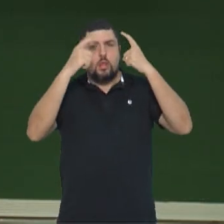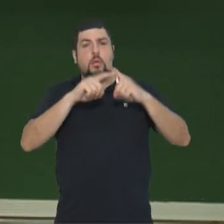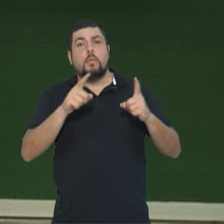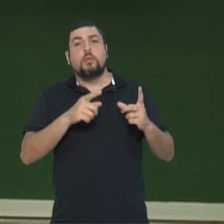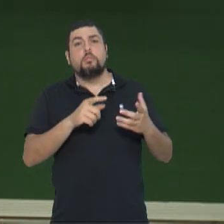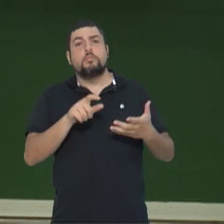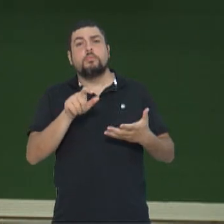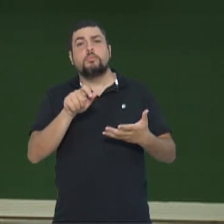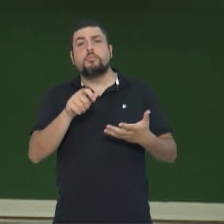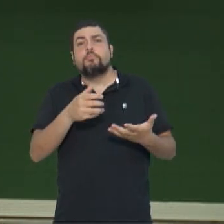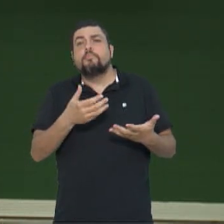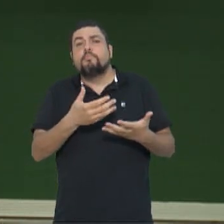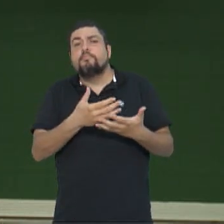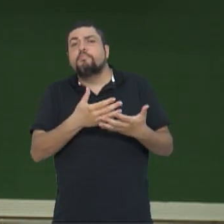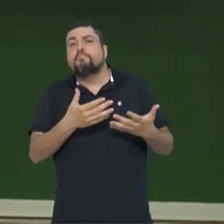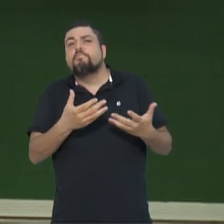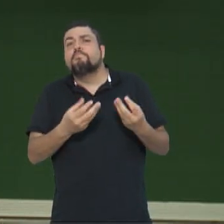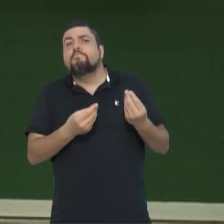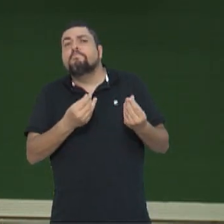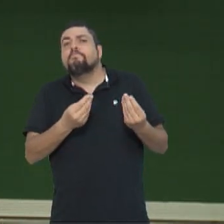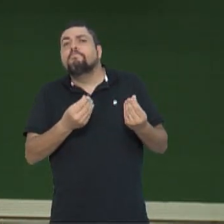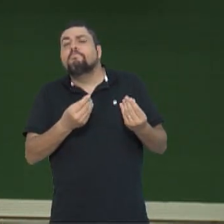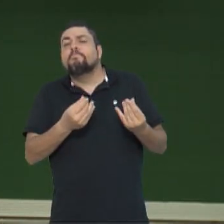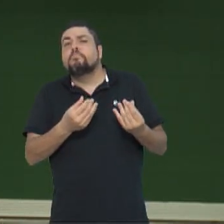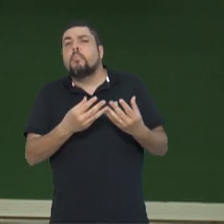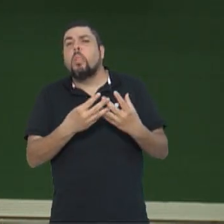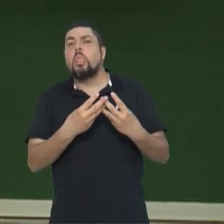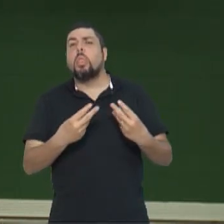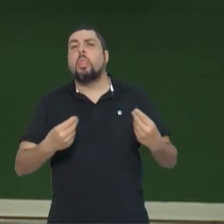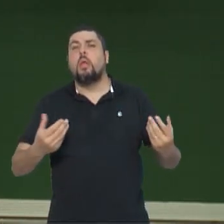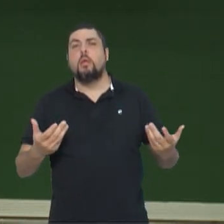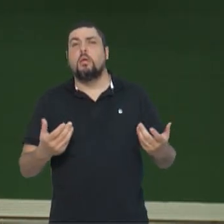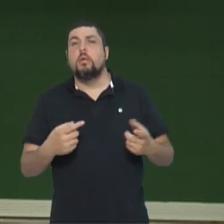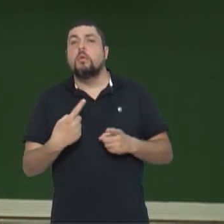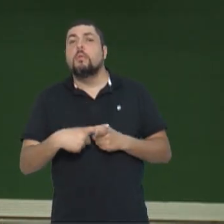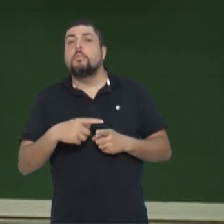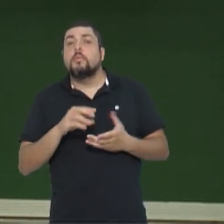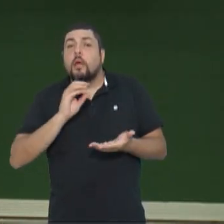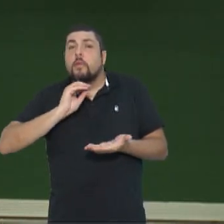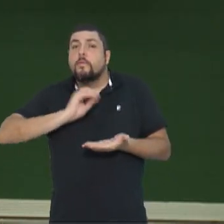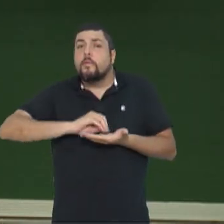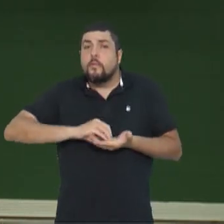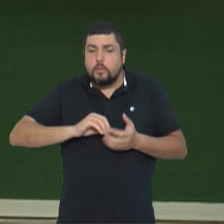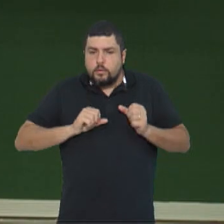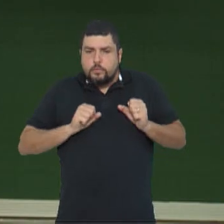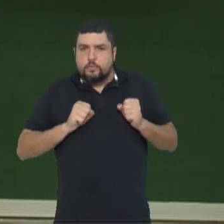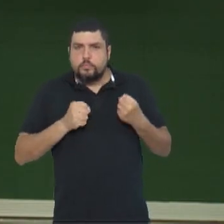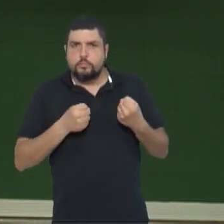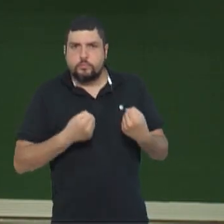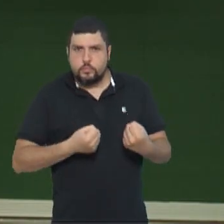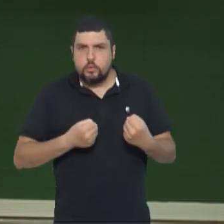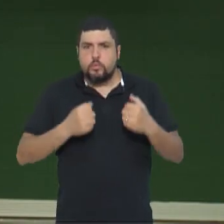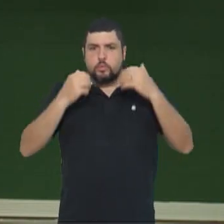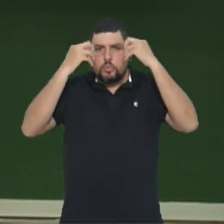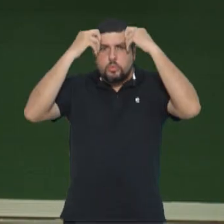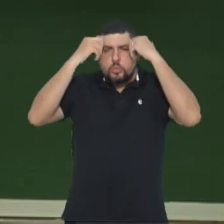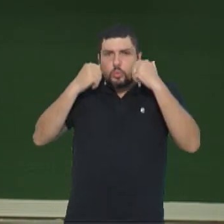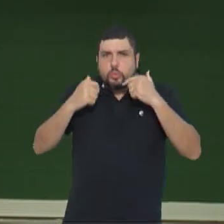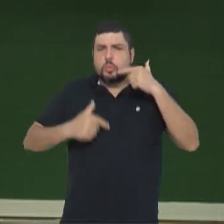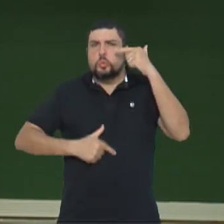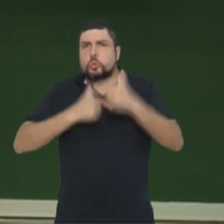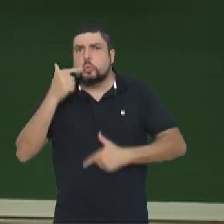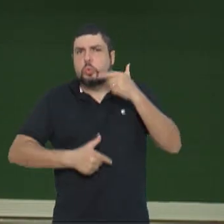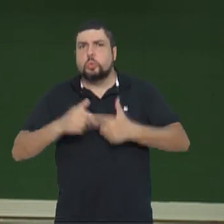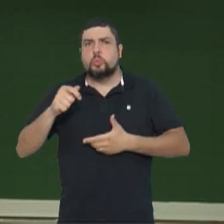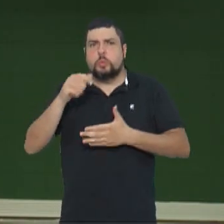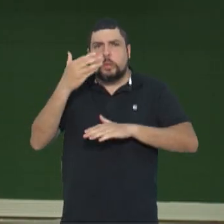nada. Por quê? Porque essa pessoa não investe, não transpira, não se esforça para aquilo